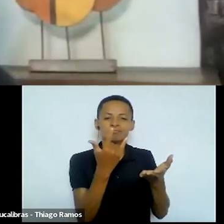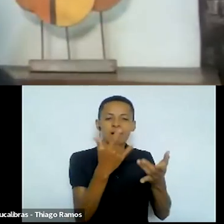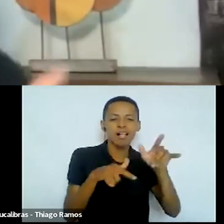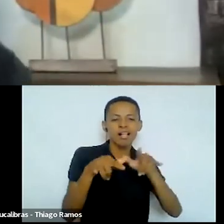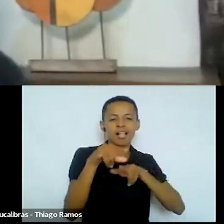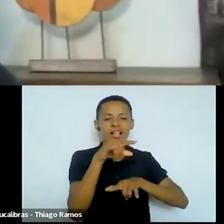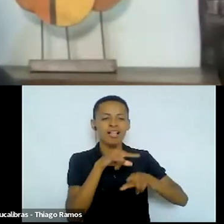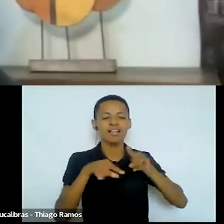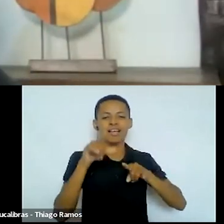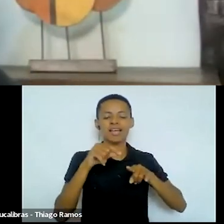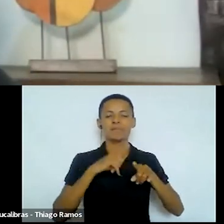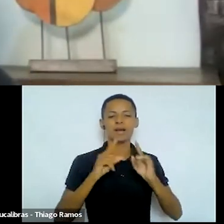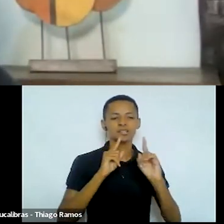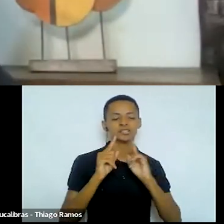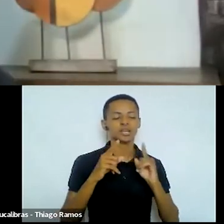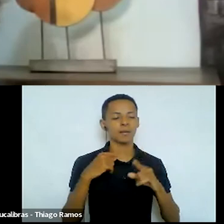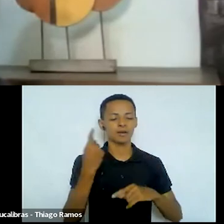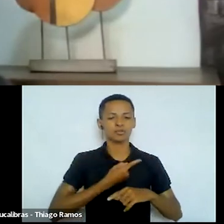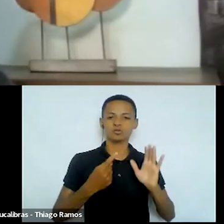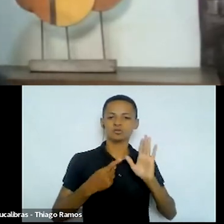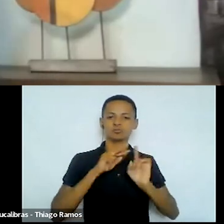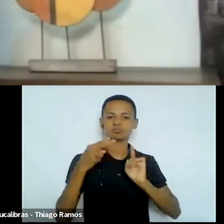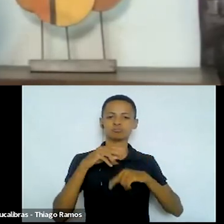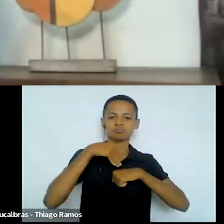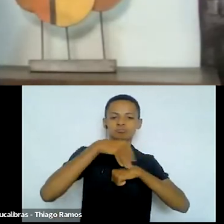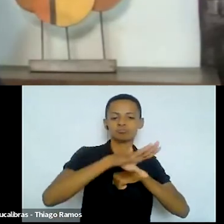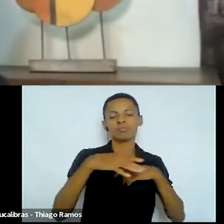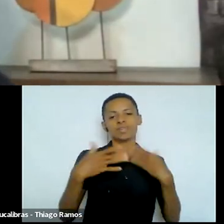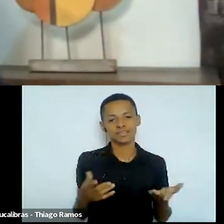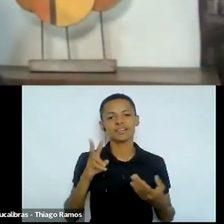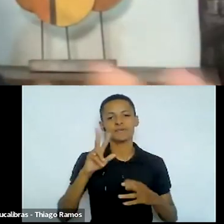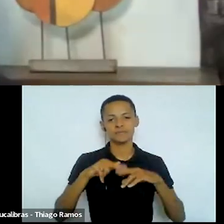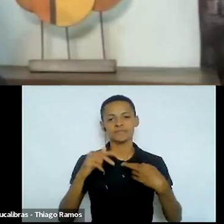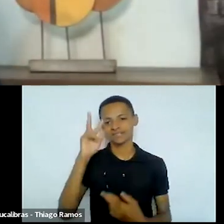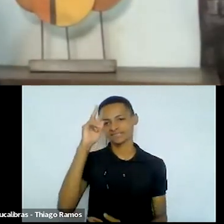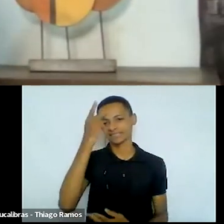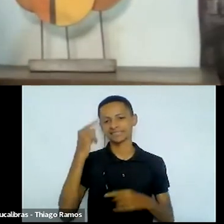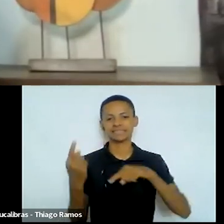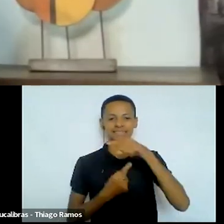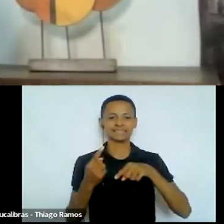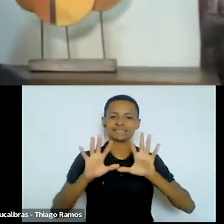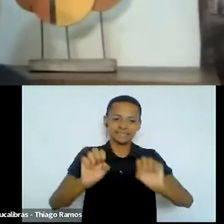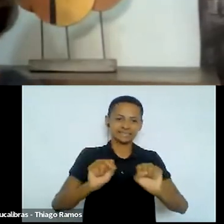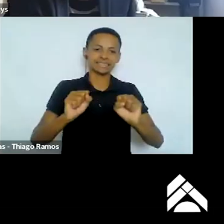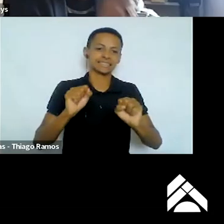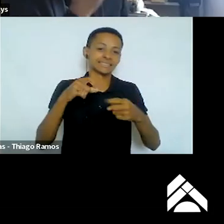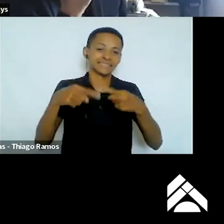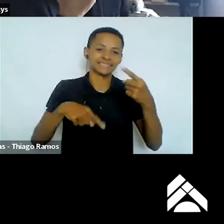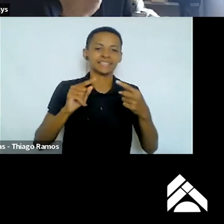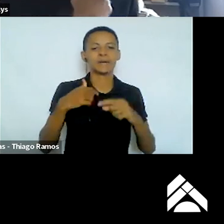diálogo, para mostrar o nosso ponto de vista. E é aí que os radicalismos me pegam. É só essa a minha posição.